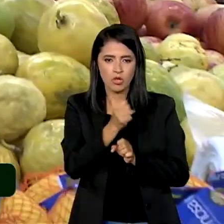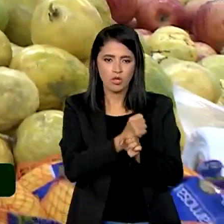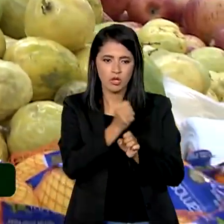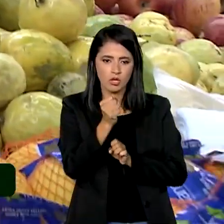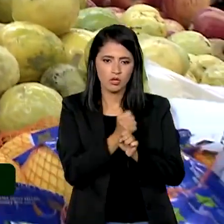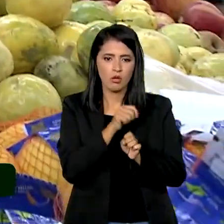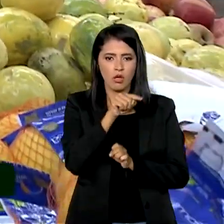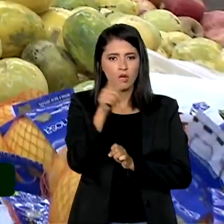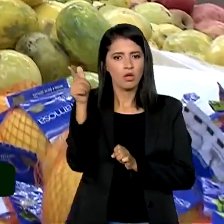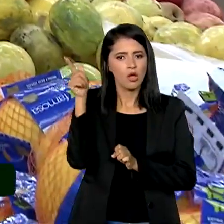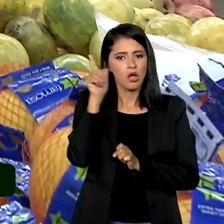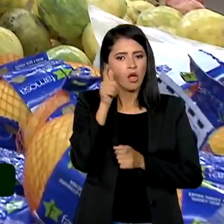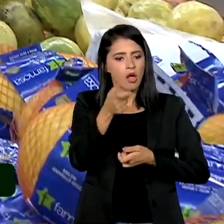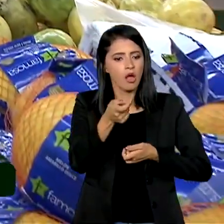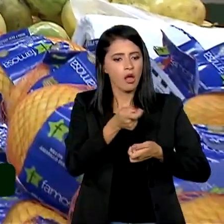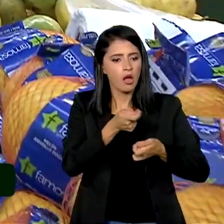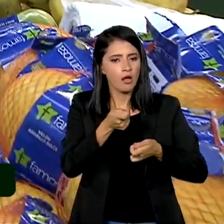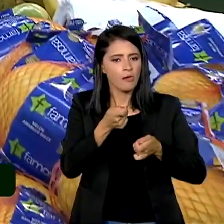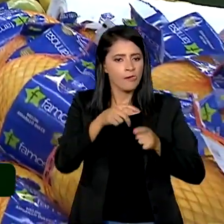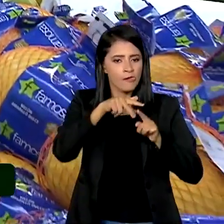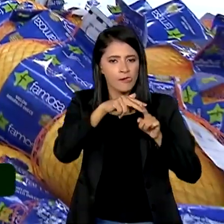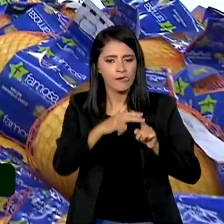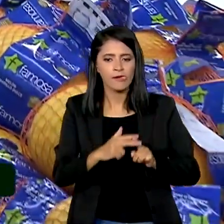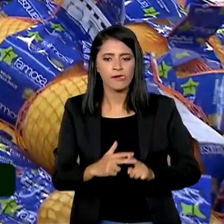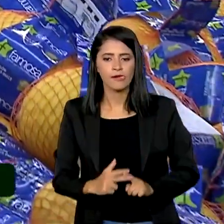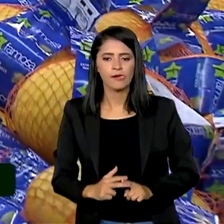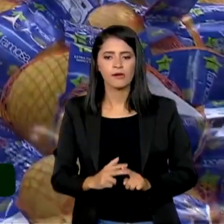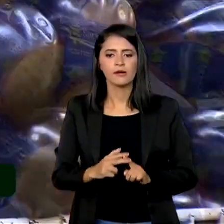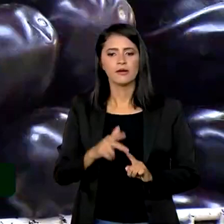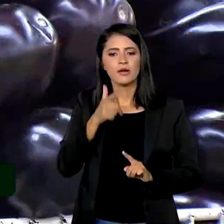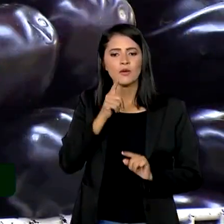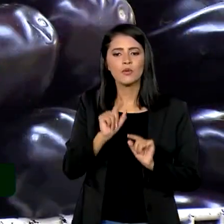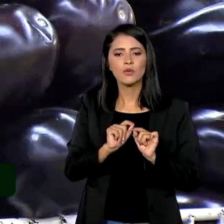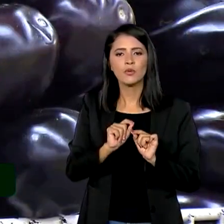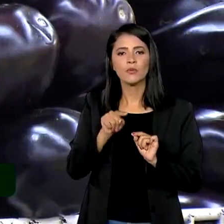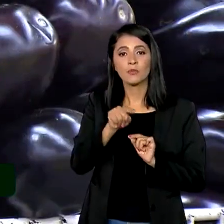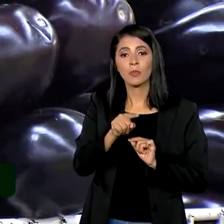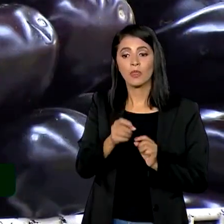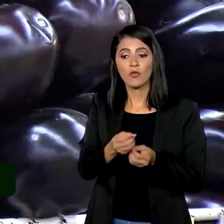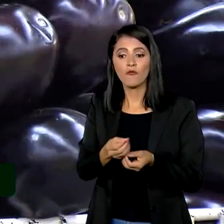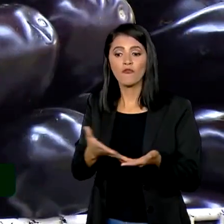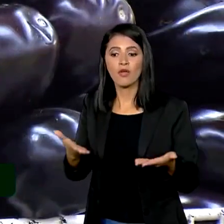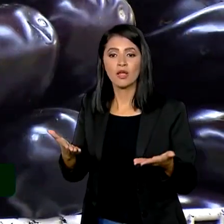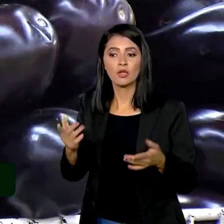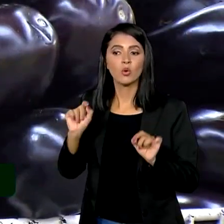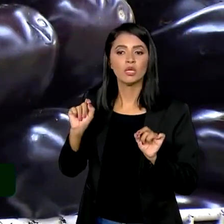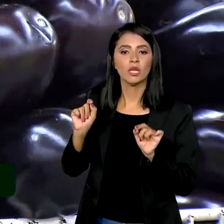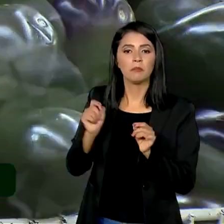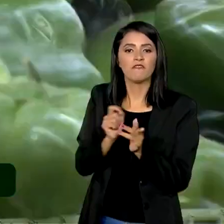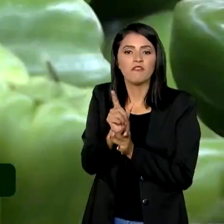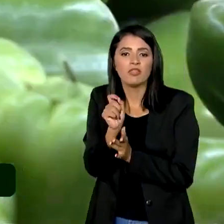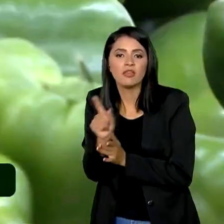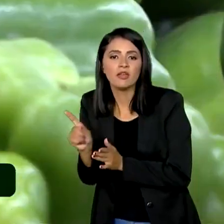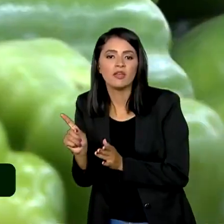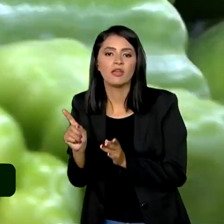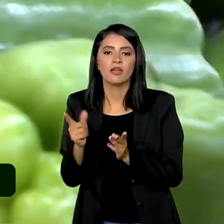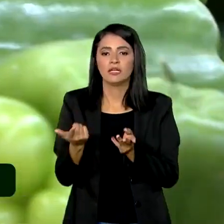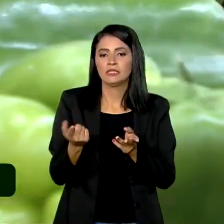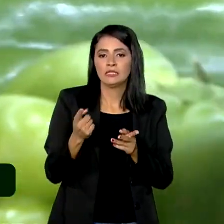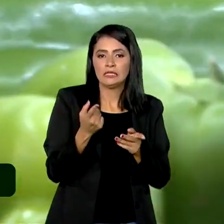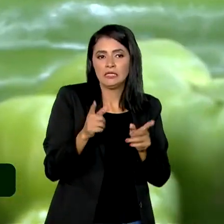a gente conseguiu fazer um ajuste, digamos assim, entre a oferta de alimentos e esse